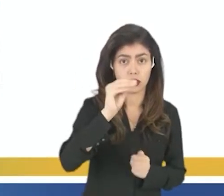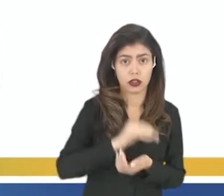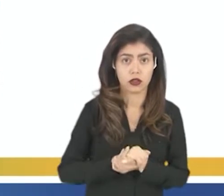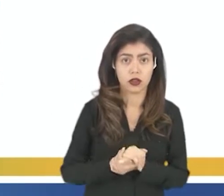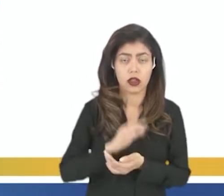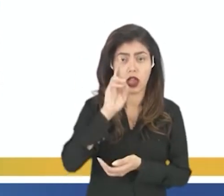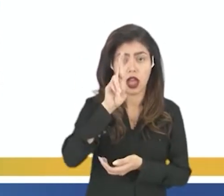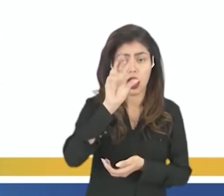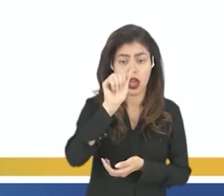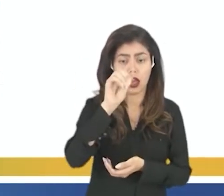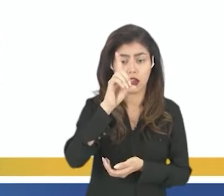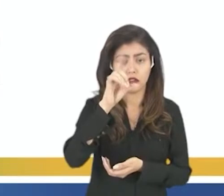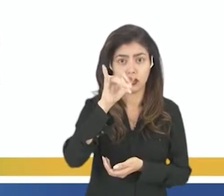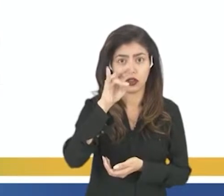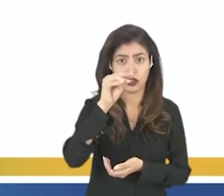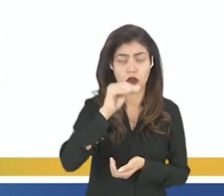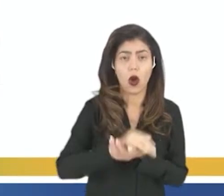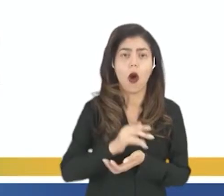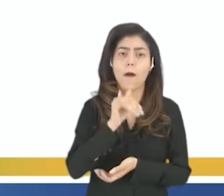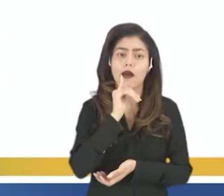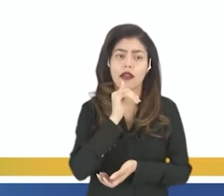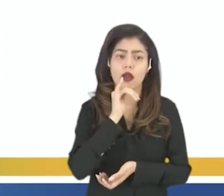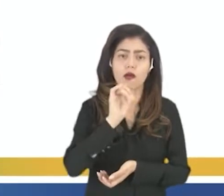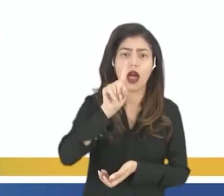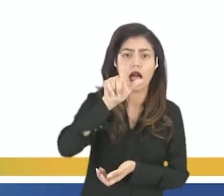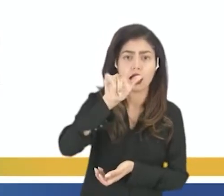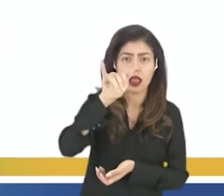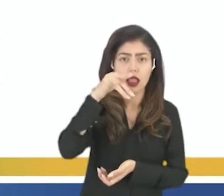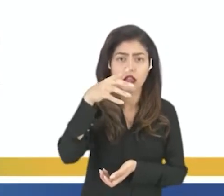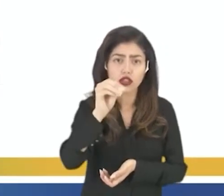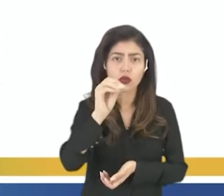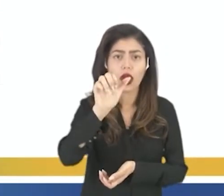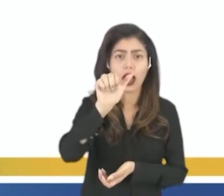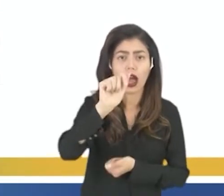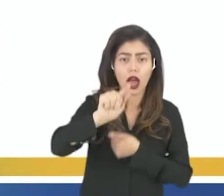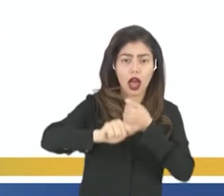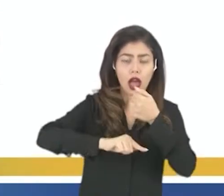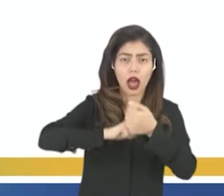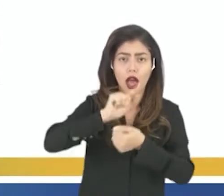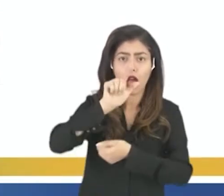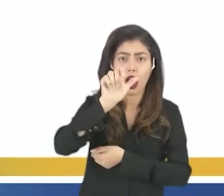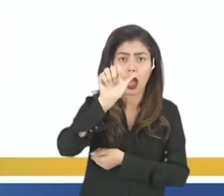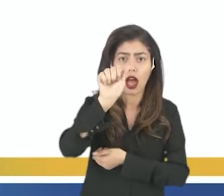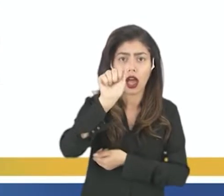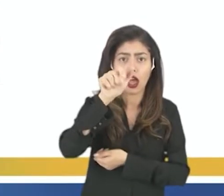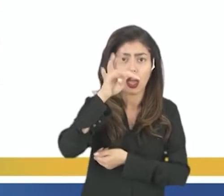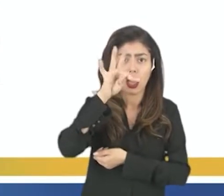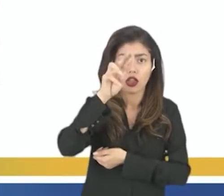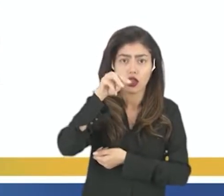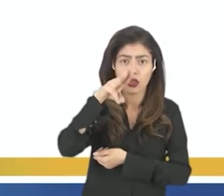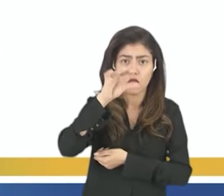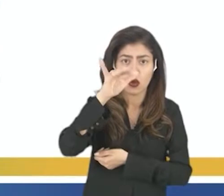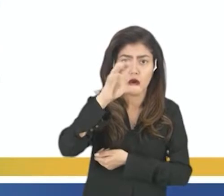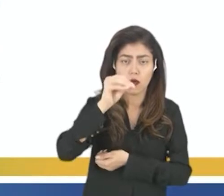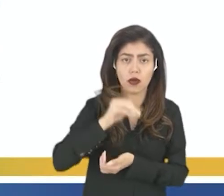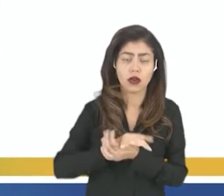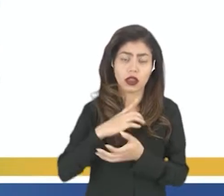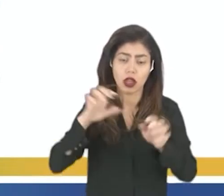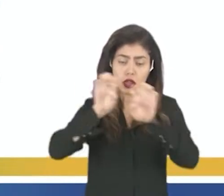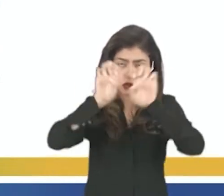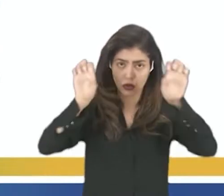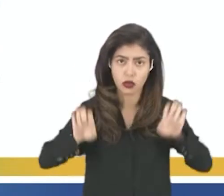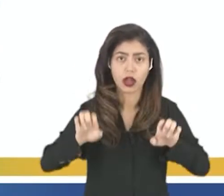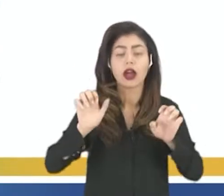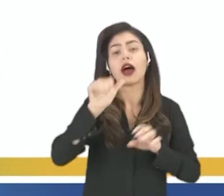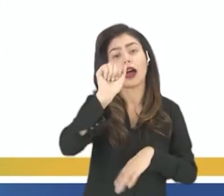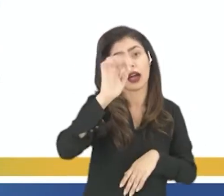muitas vezes a empregada o nome também chamado de lixo atômico tendo em vista que a esses materiais nucleares tem a ver com a